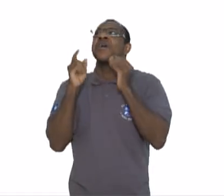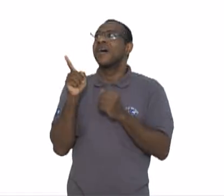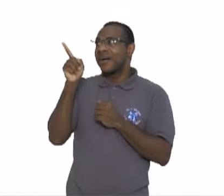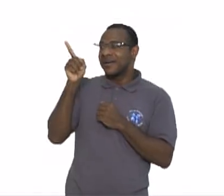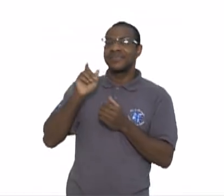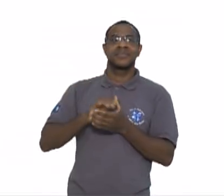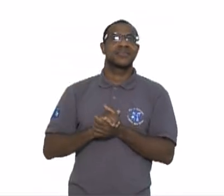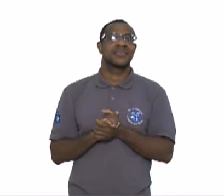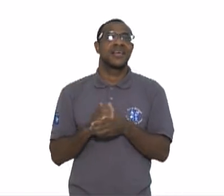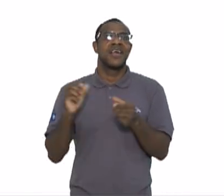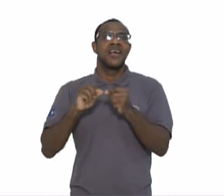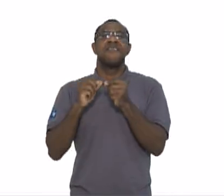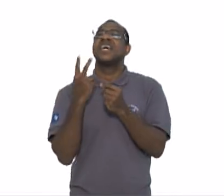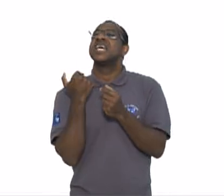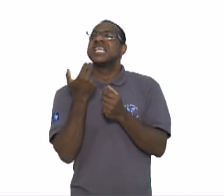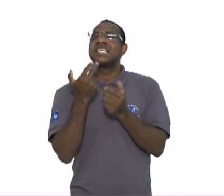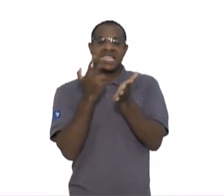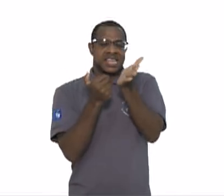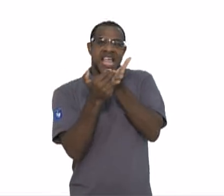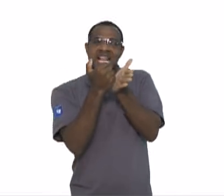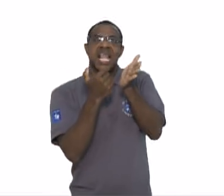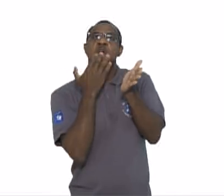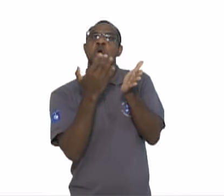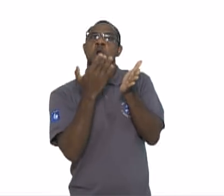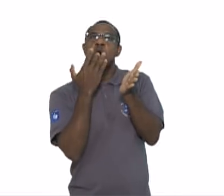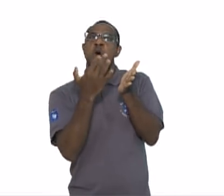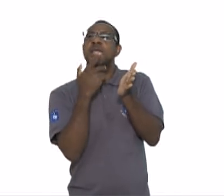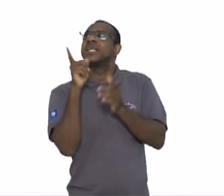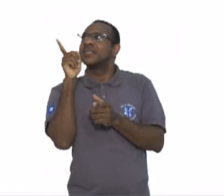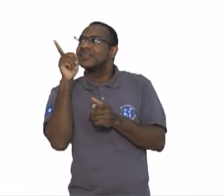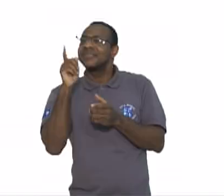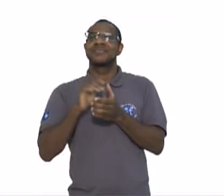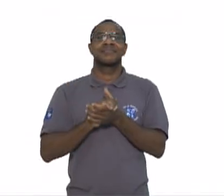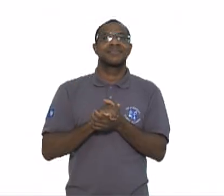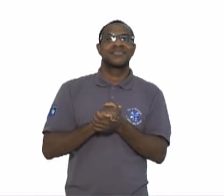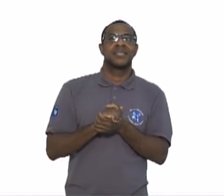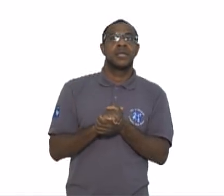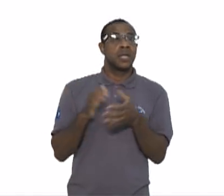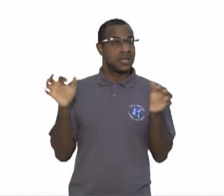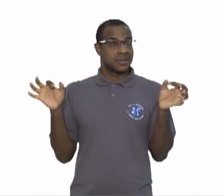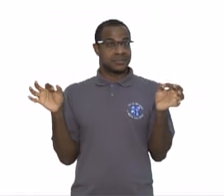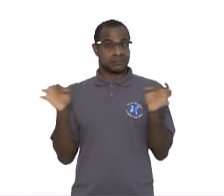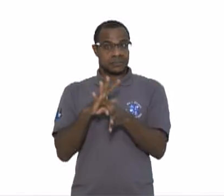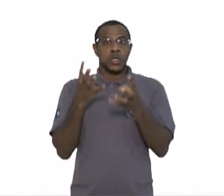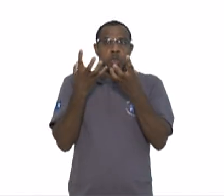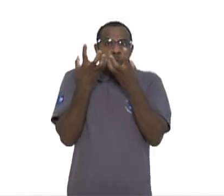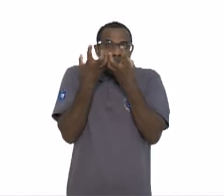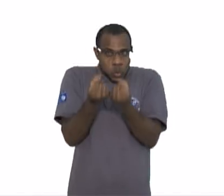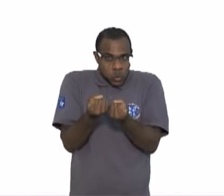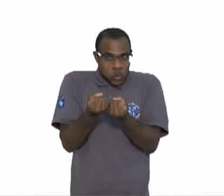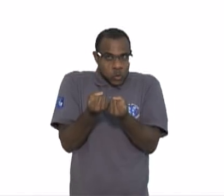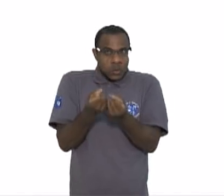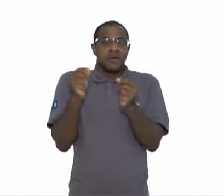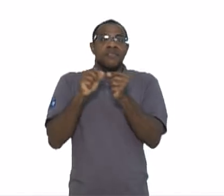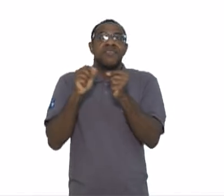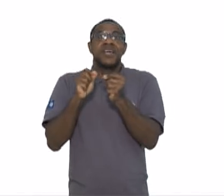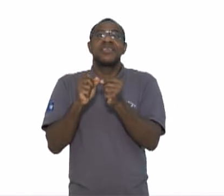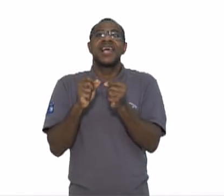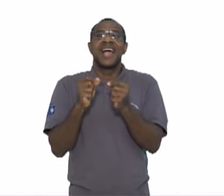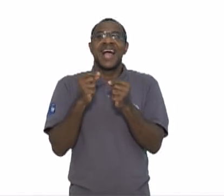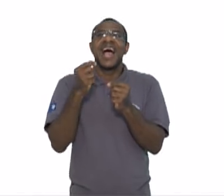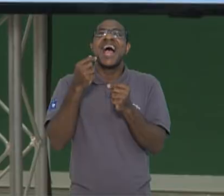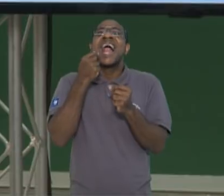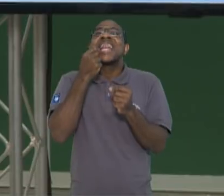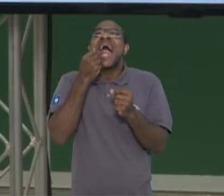Então, fez os desenhos coloridos e depois dos desenhos coloridos já estavam secos, contornei com lápis de